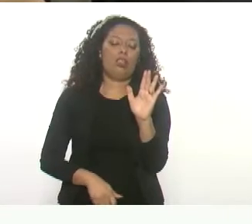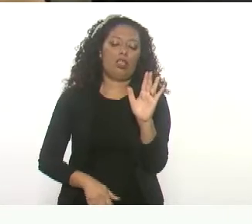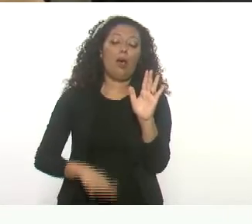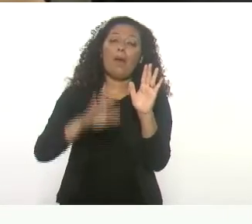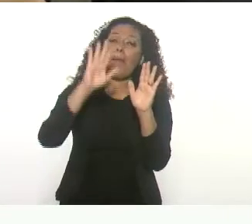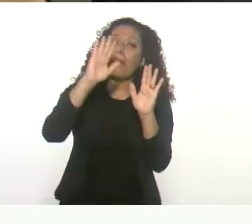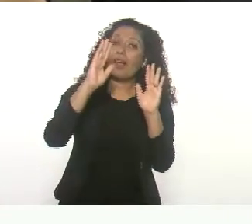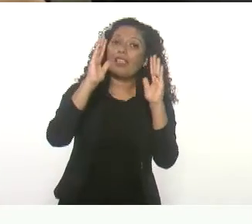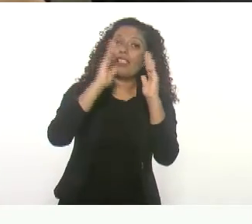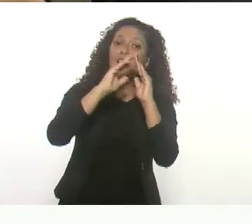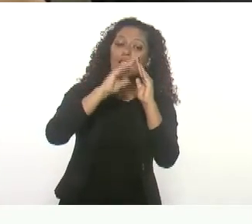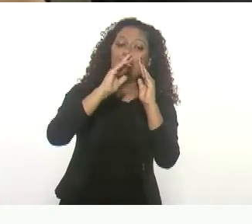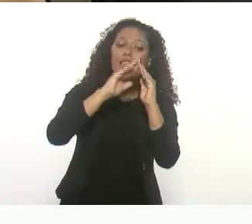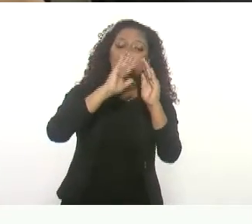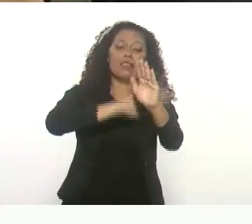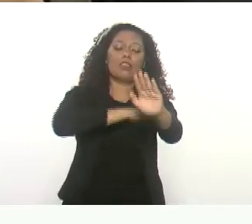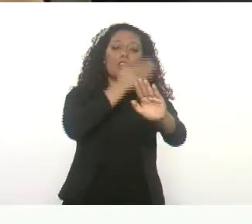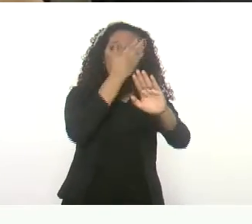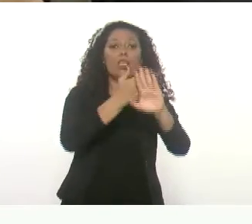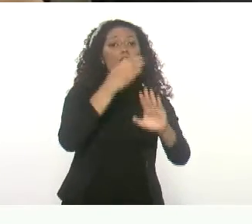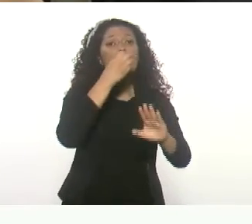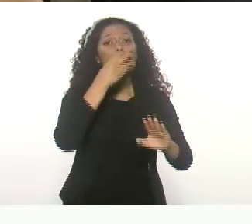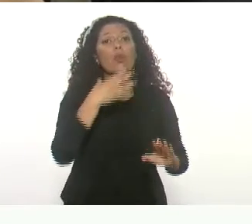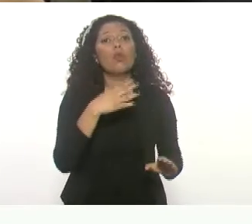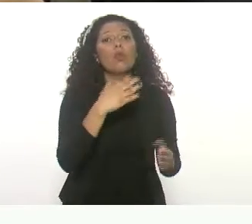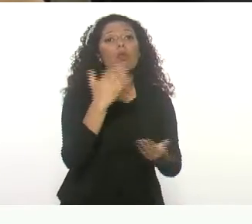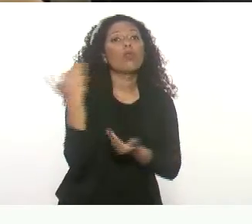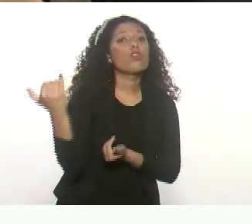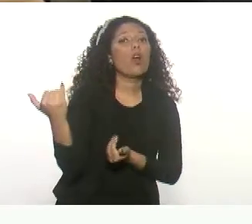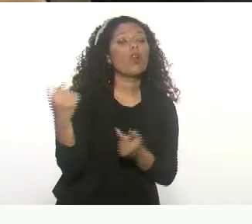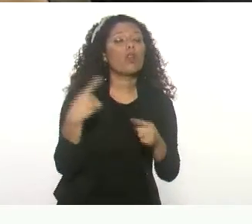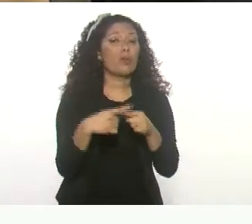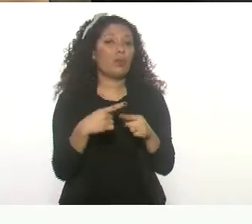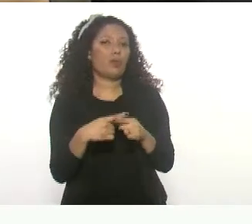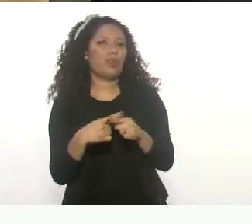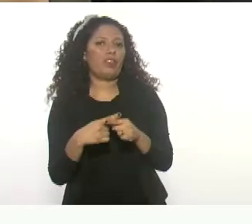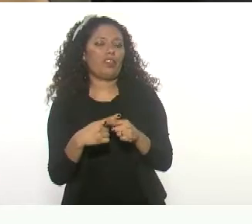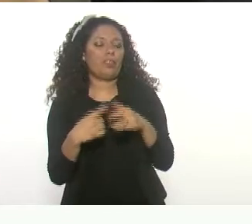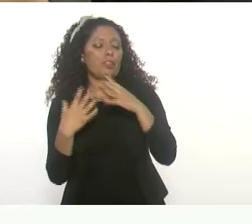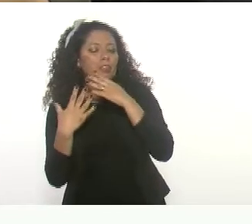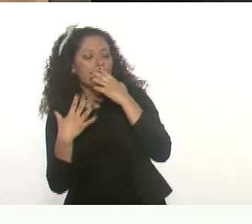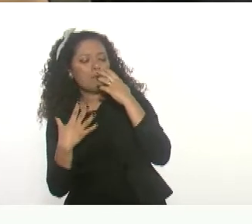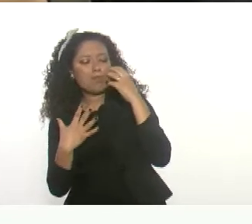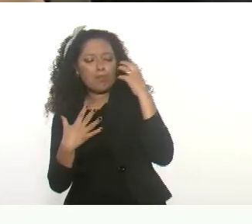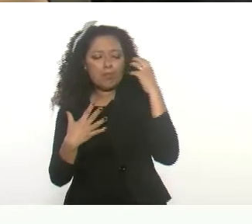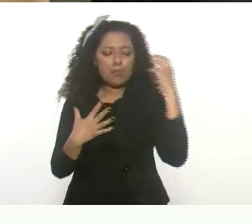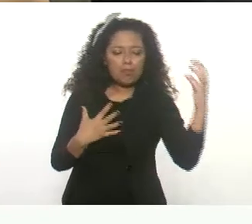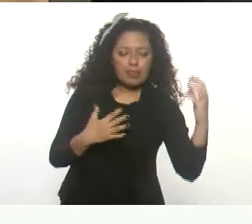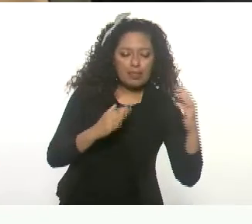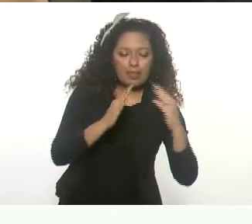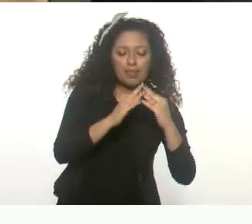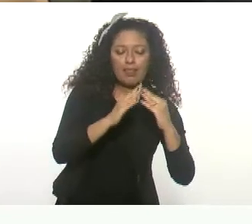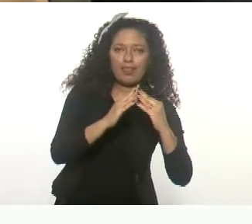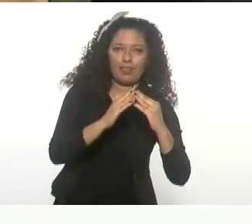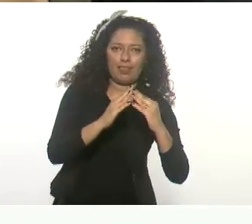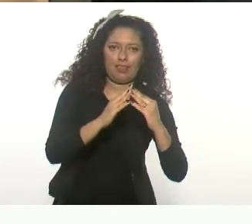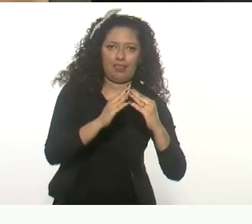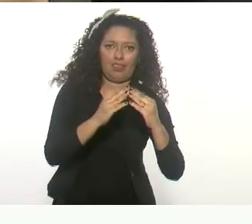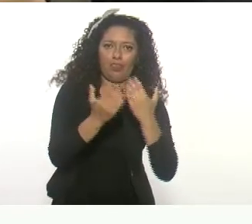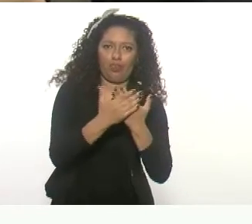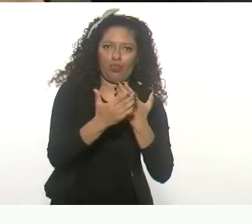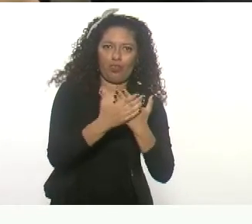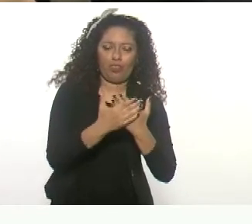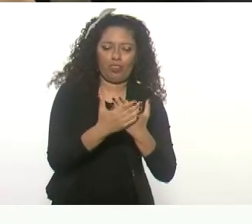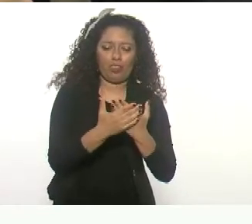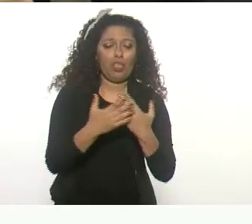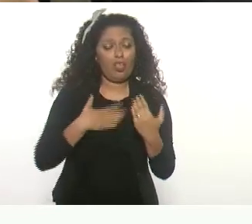integral em si é muito bom para os jovens no sentido de que buscar atrativos. Eu já fui adolescente.